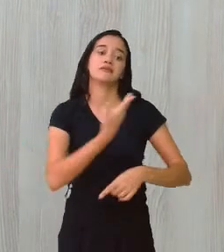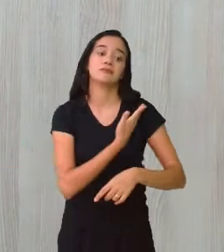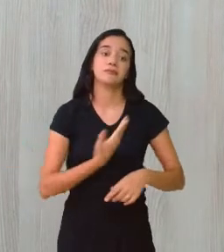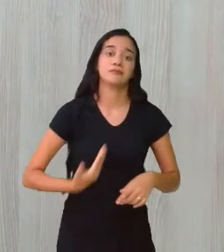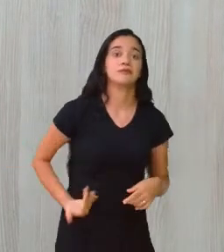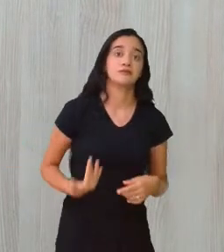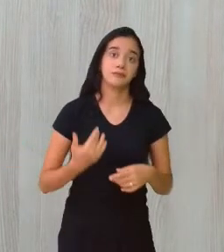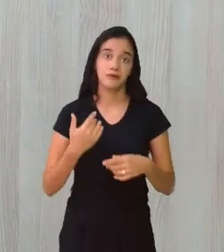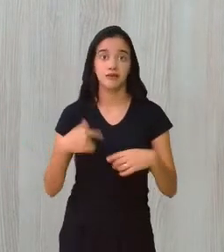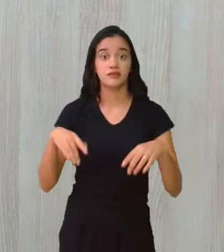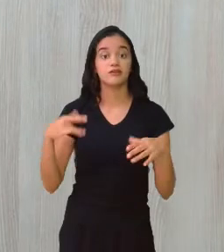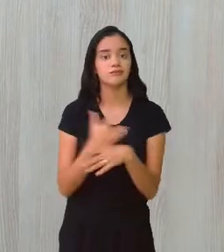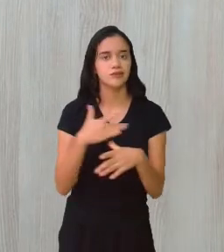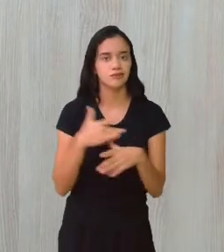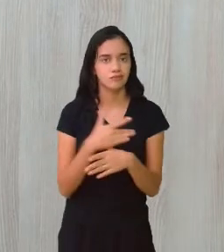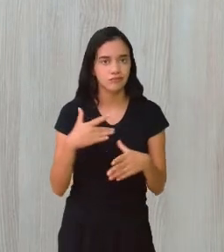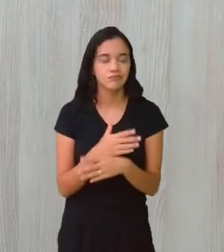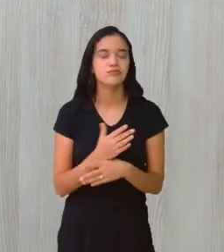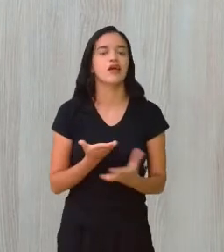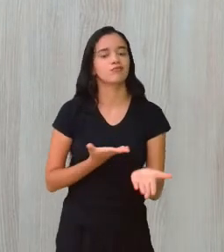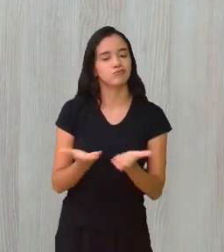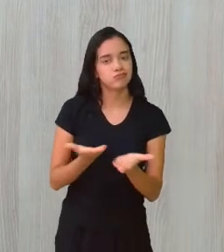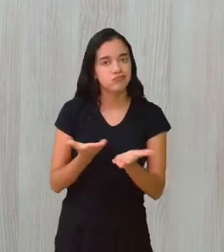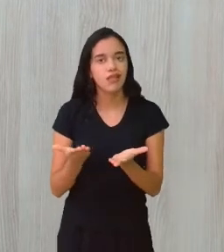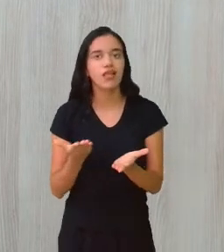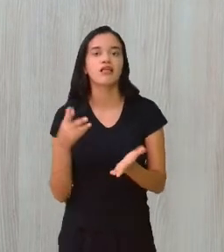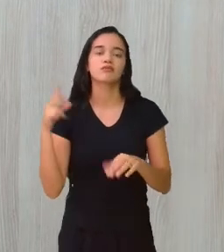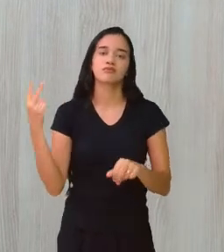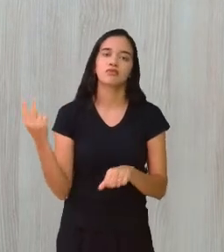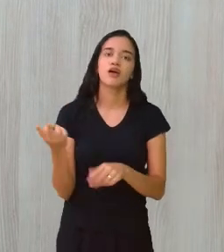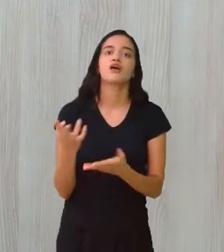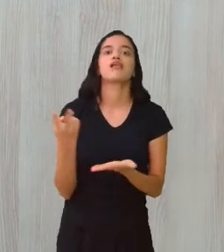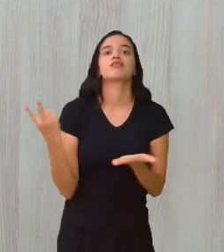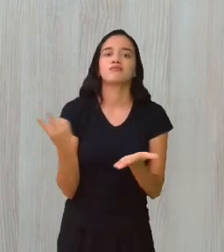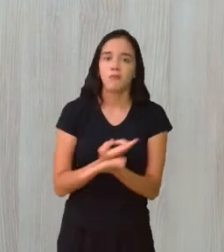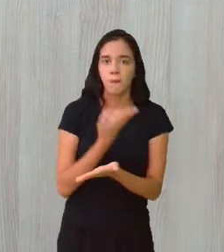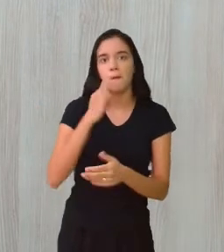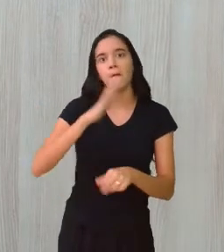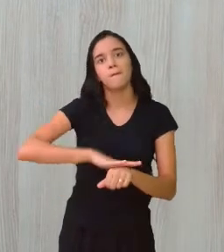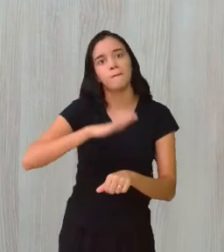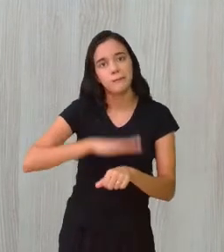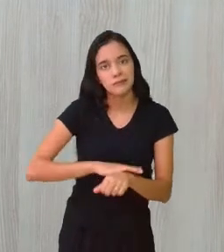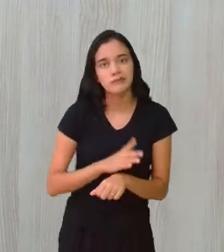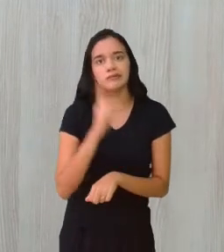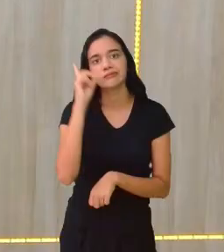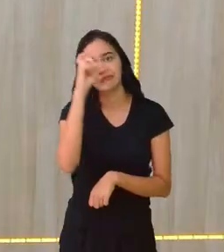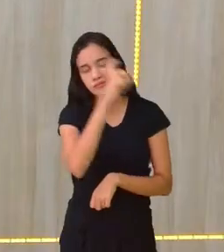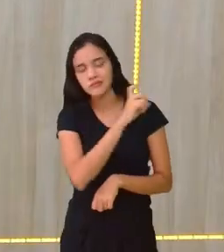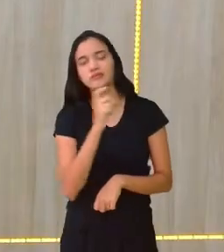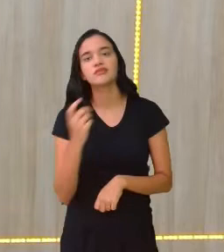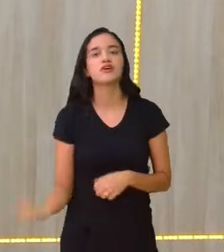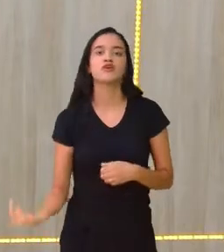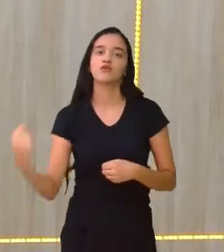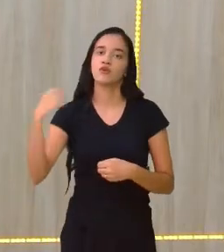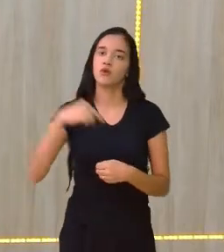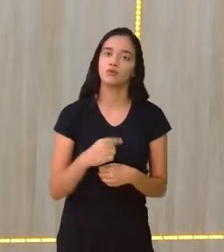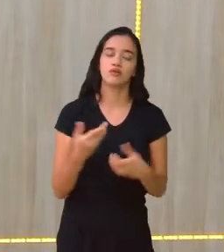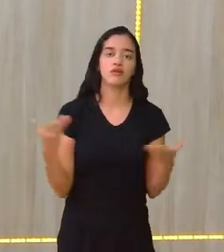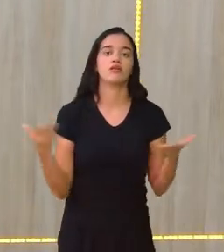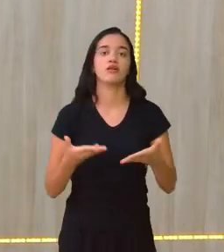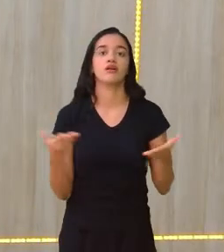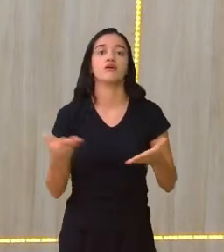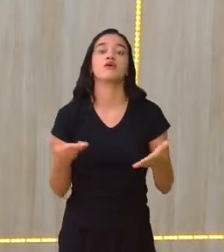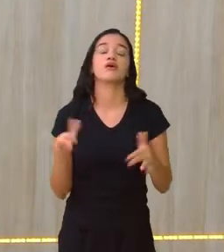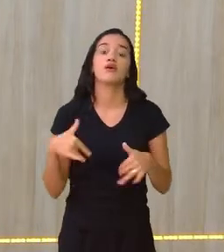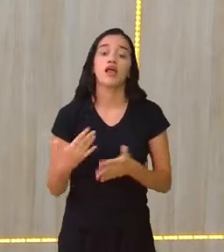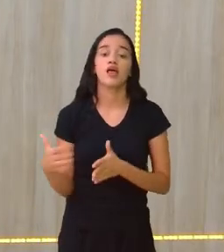a gente possa realmente tratar dessa situação aí da poluição hídrica. Pois é. Voltando à questão do Rio